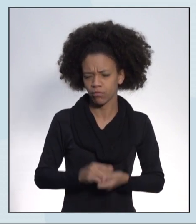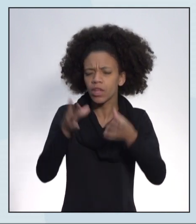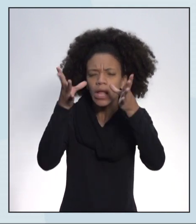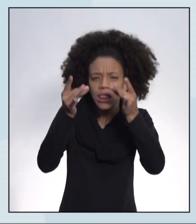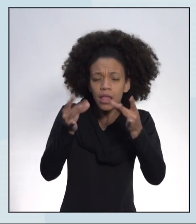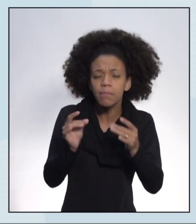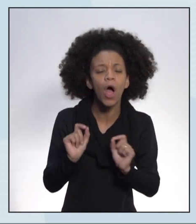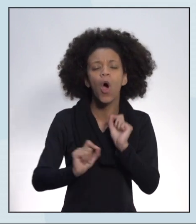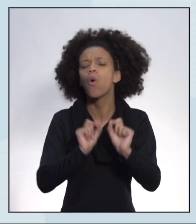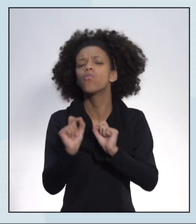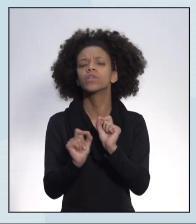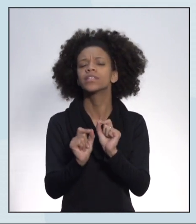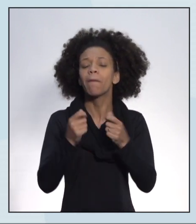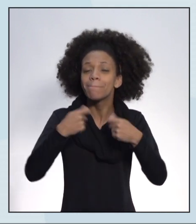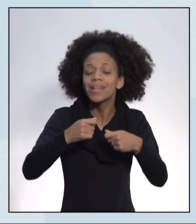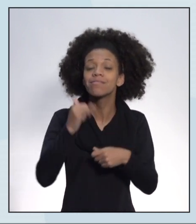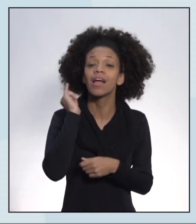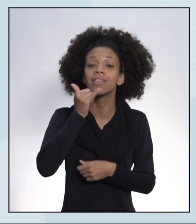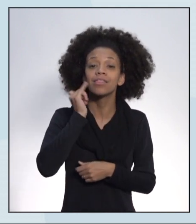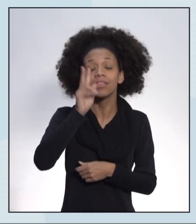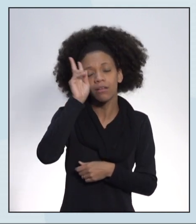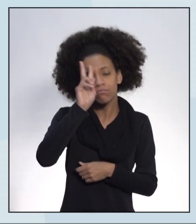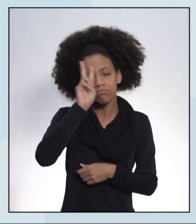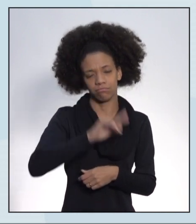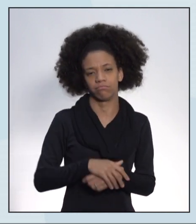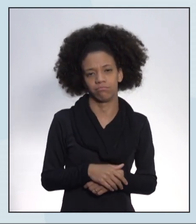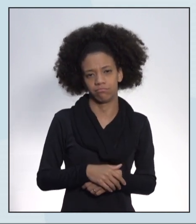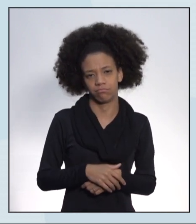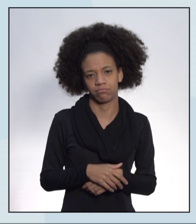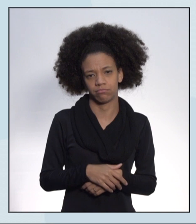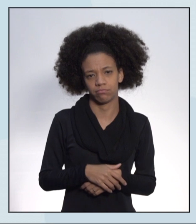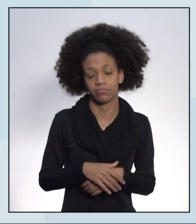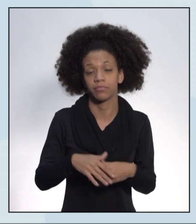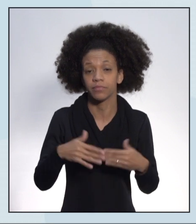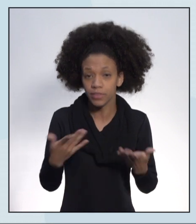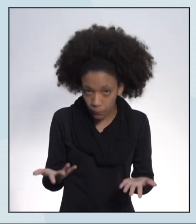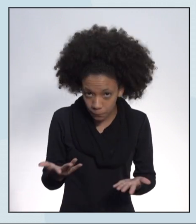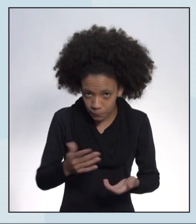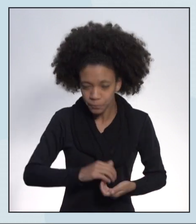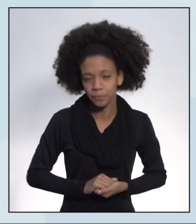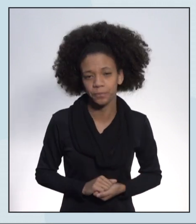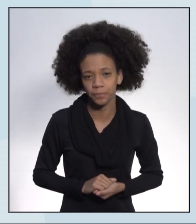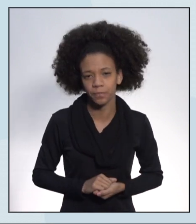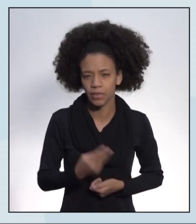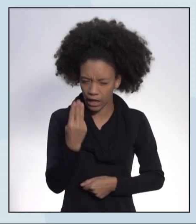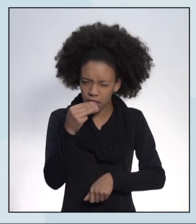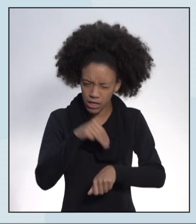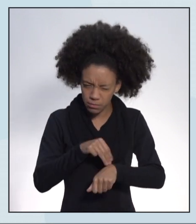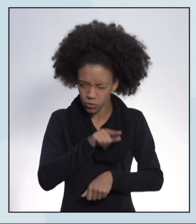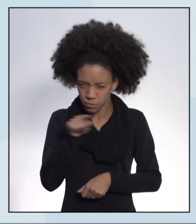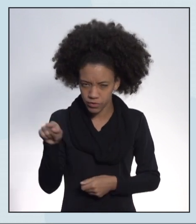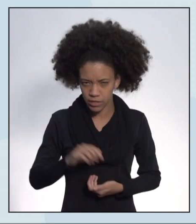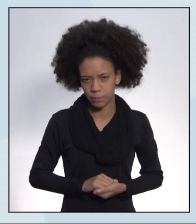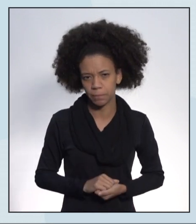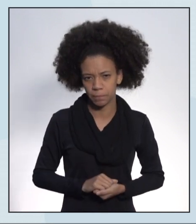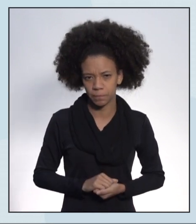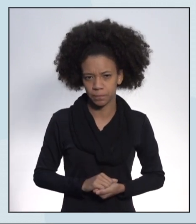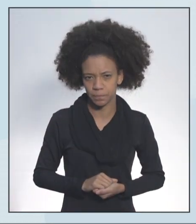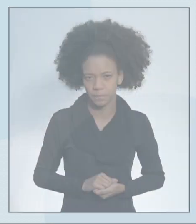é necessário para uma história ser uma narrativa? Então, pessoal, vamos lá. 3 minutinhos para vocês.